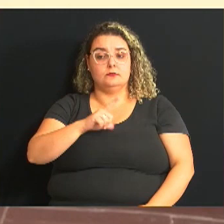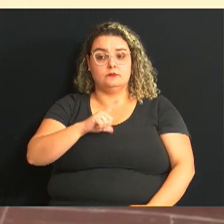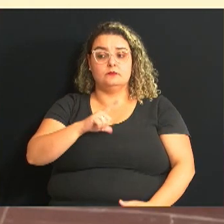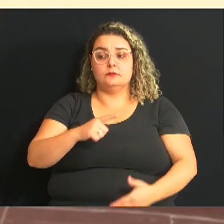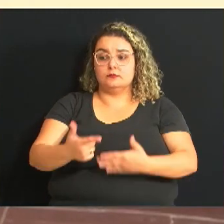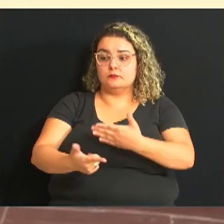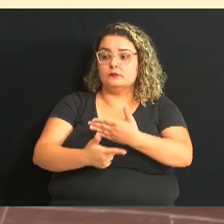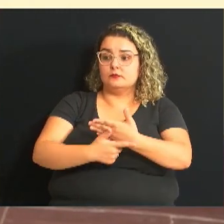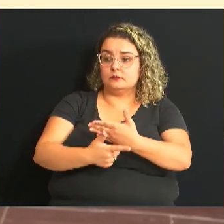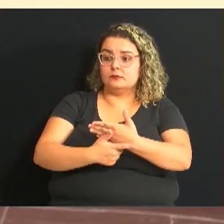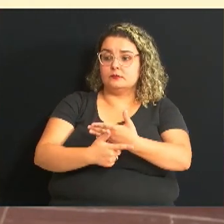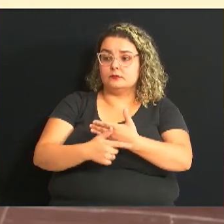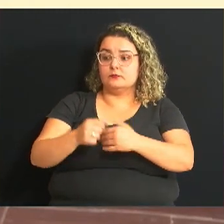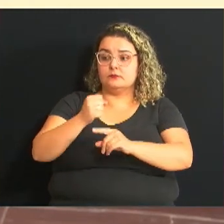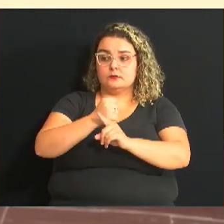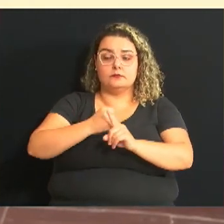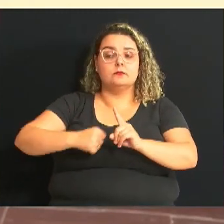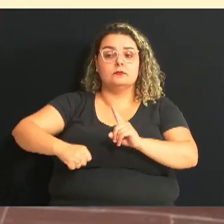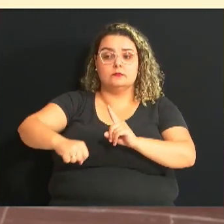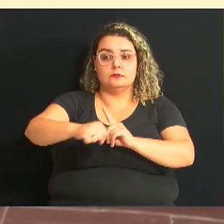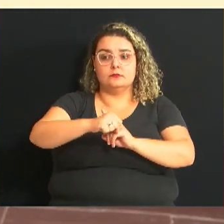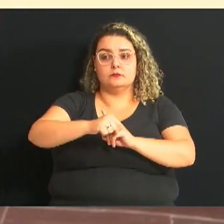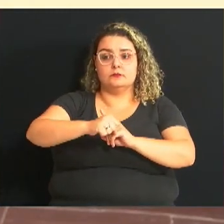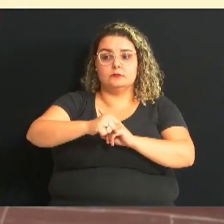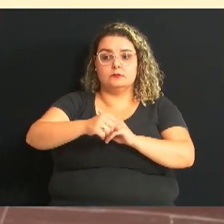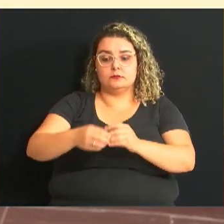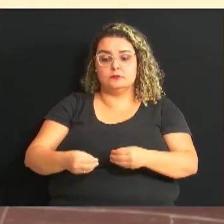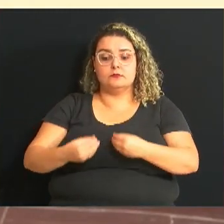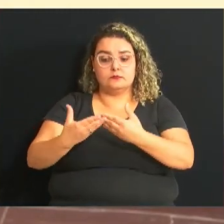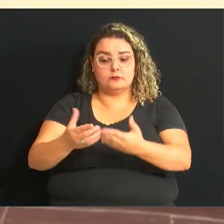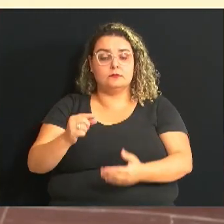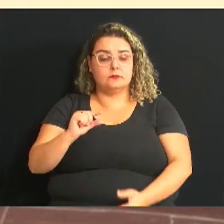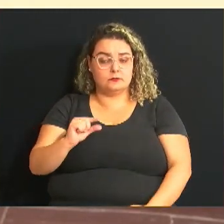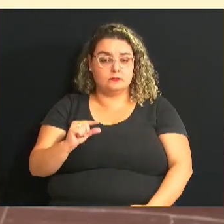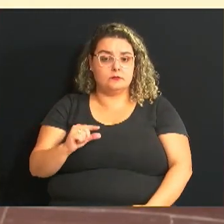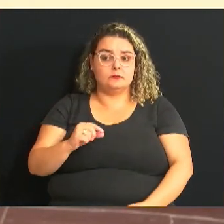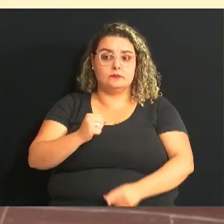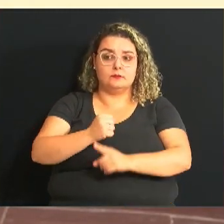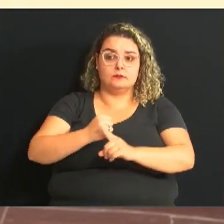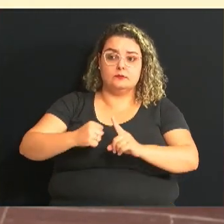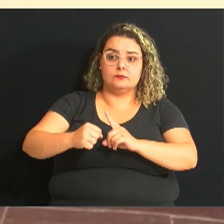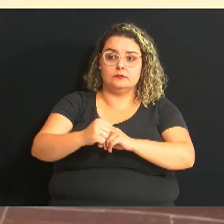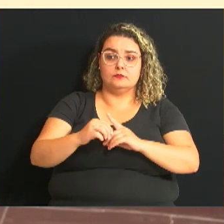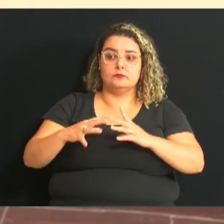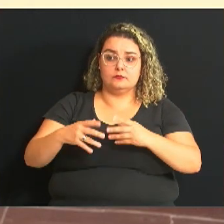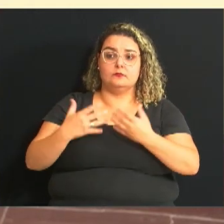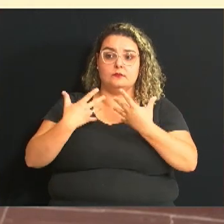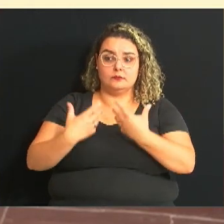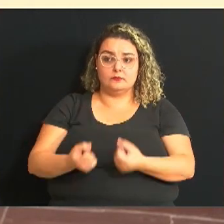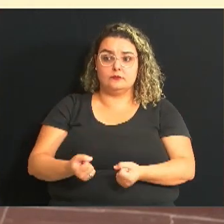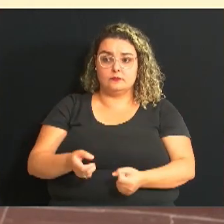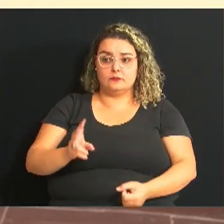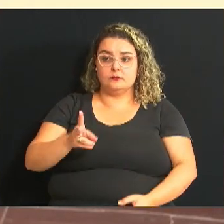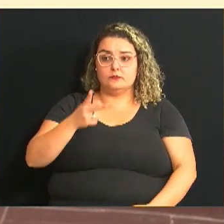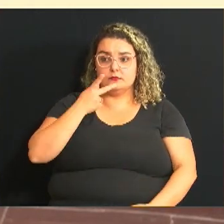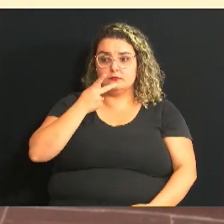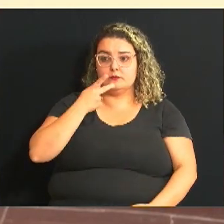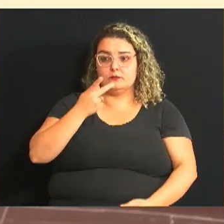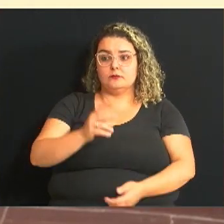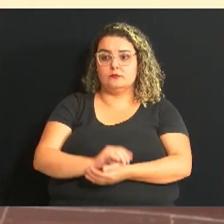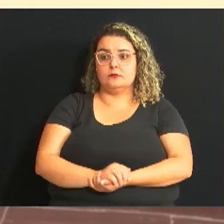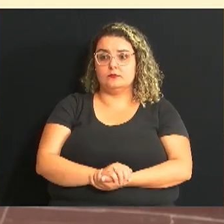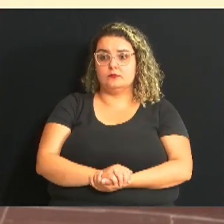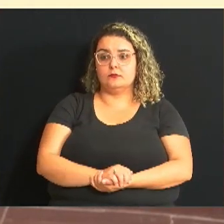como sociedade, de devolver um pouco para a sociedade tudo que a gente recebe. Eu sempre falo que